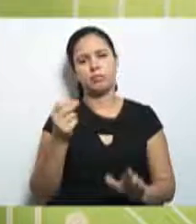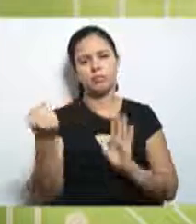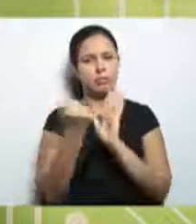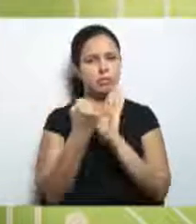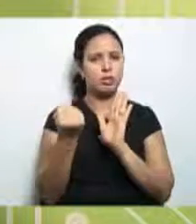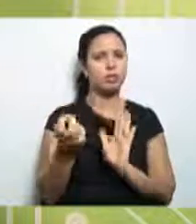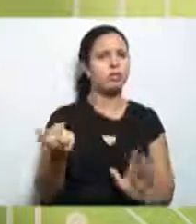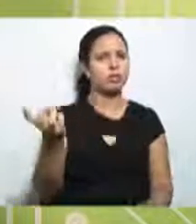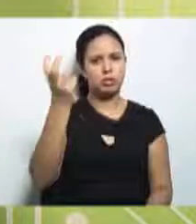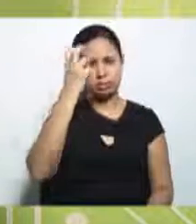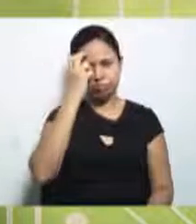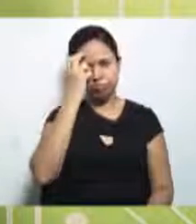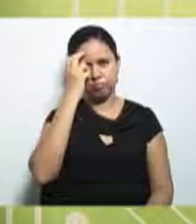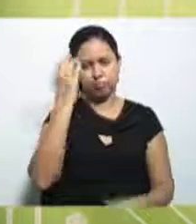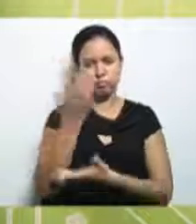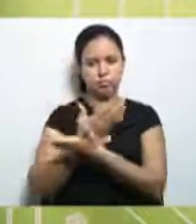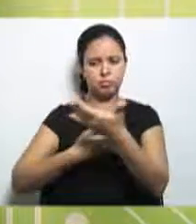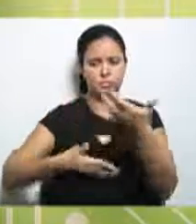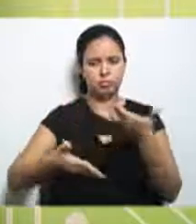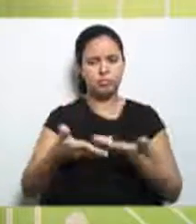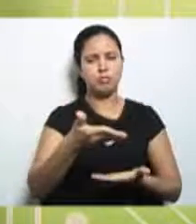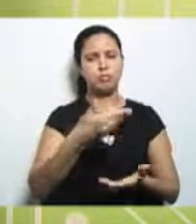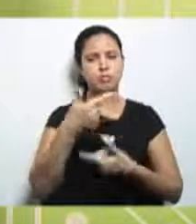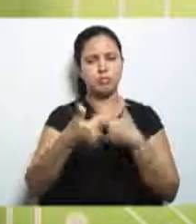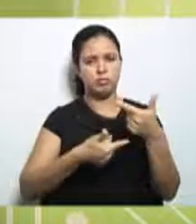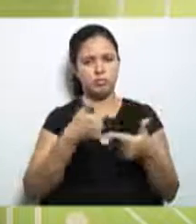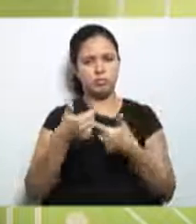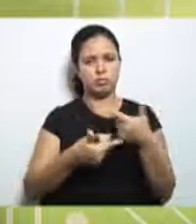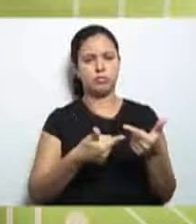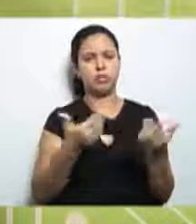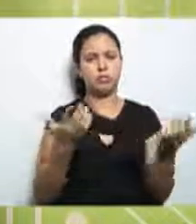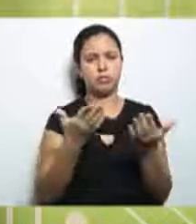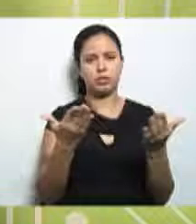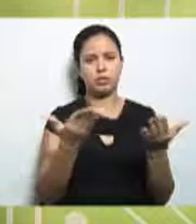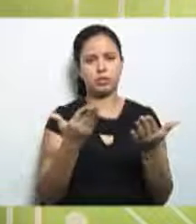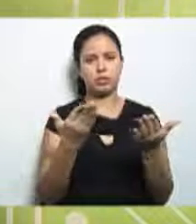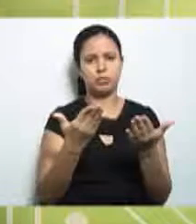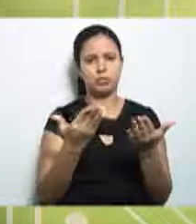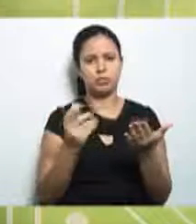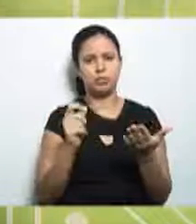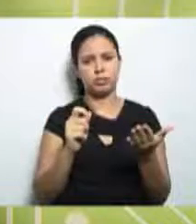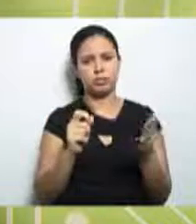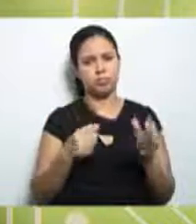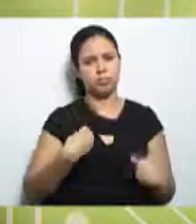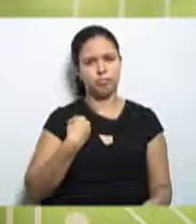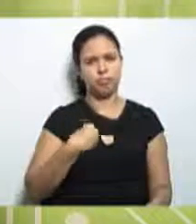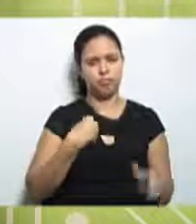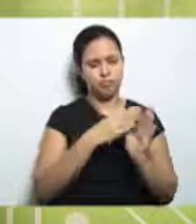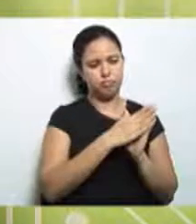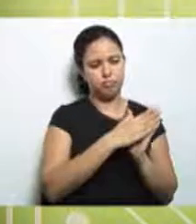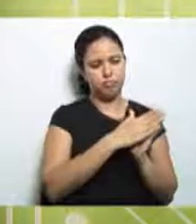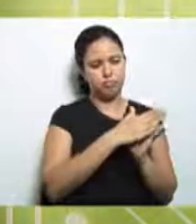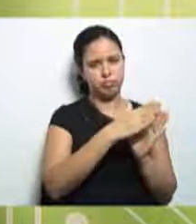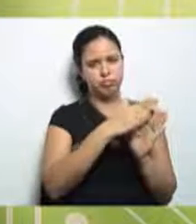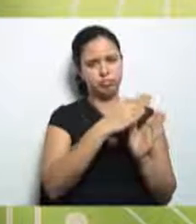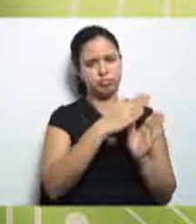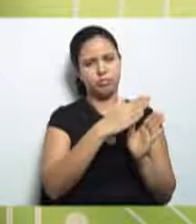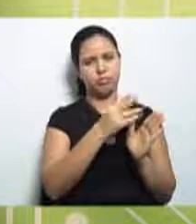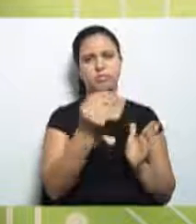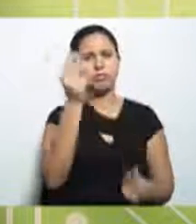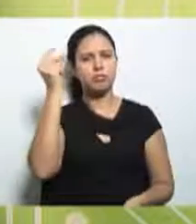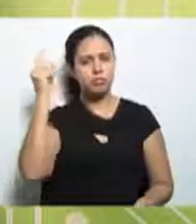marca nas nossas relações de trabalho. Nós vivemos um período muito longo em que a gente não remunerava